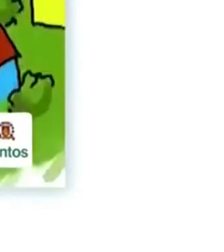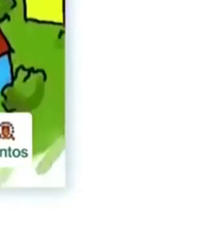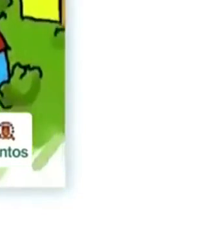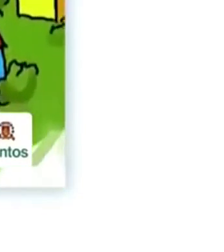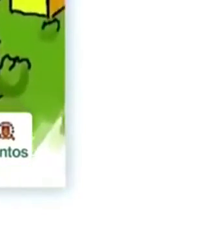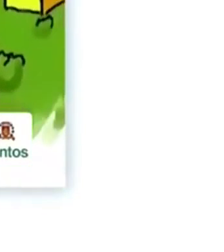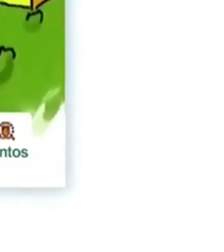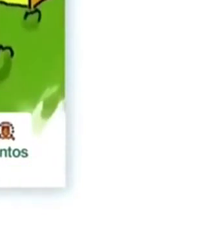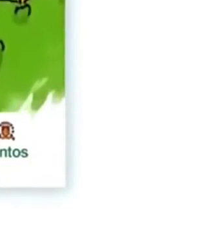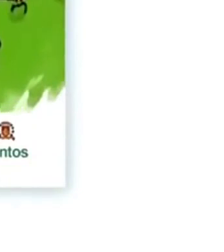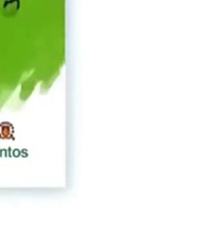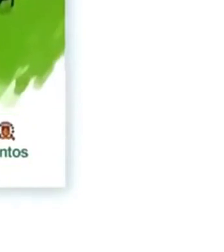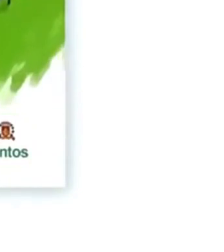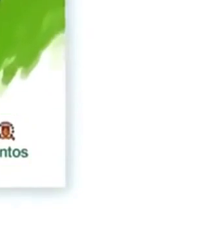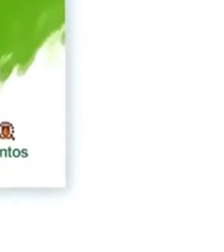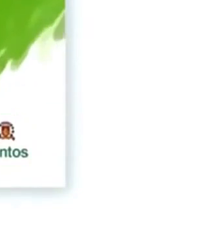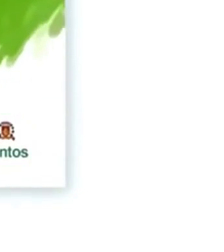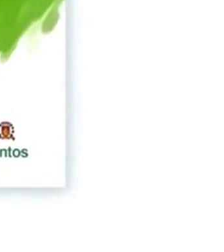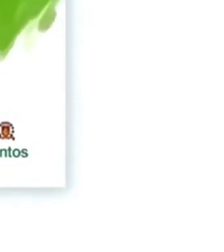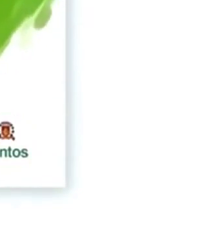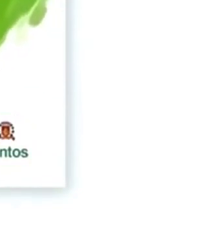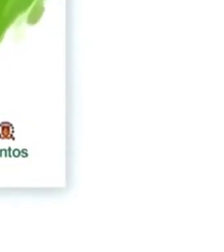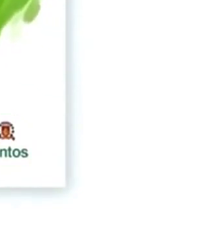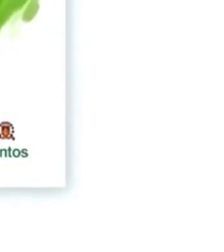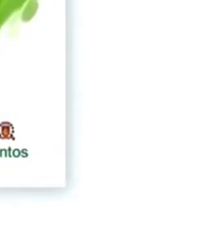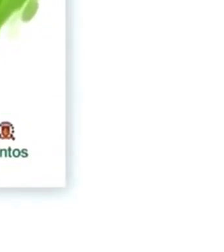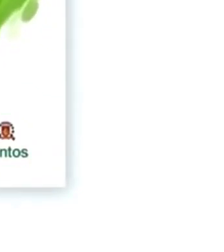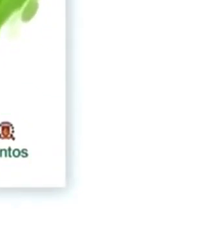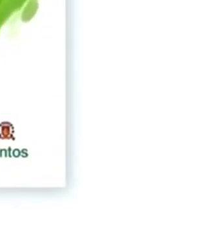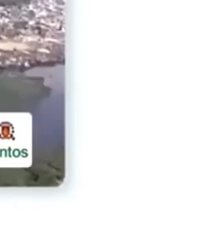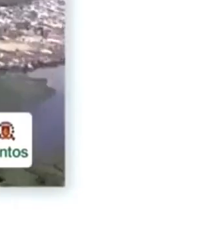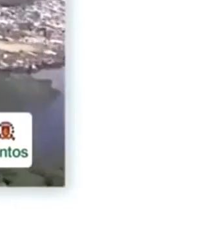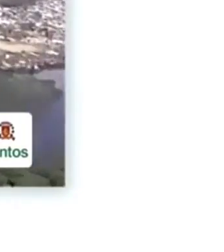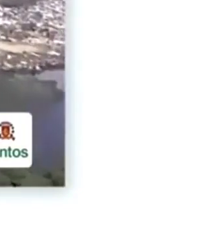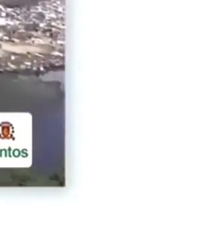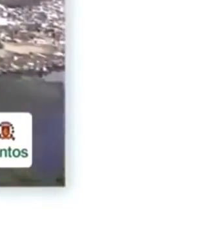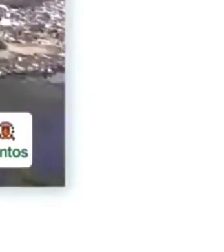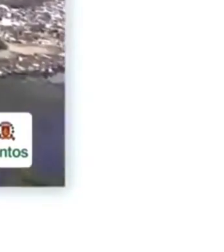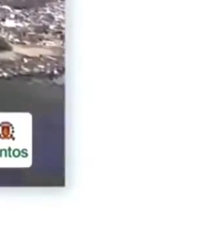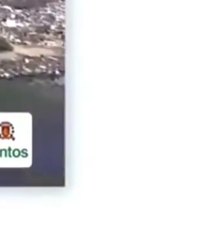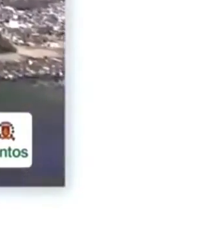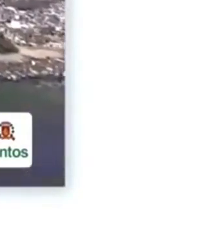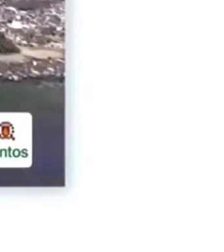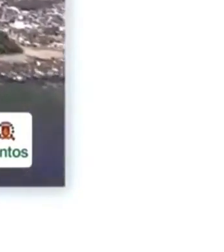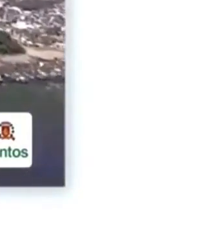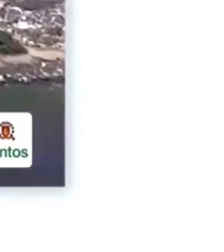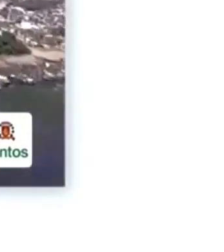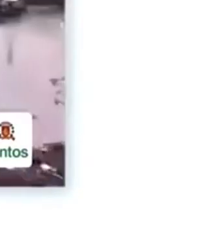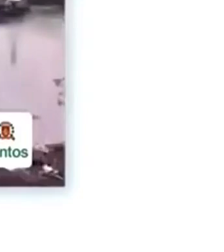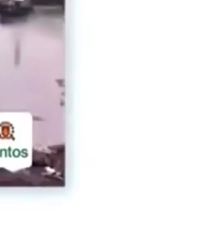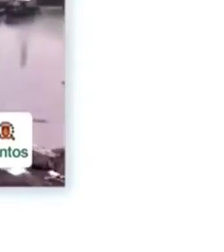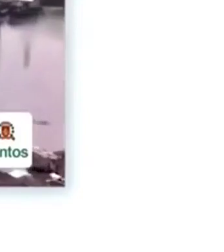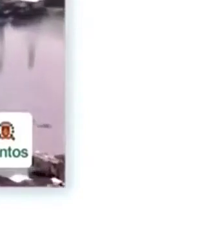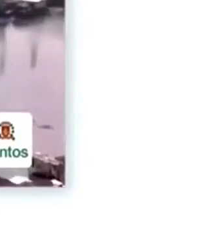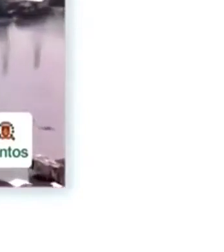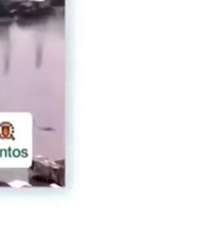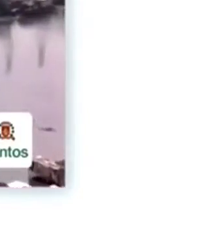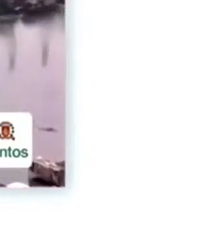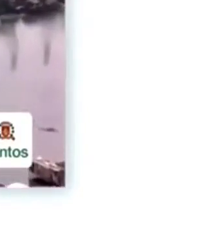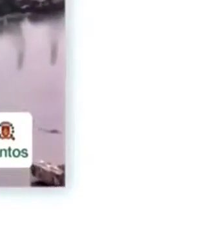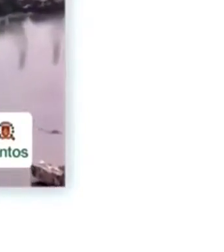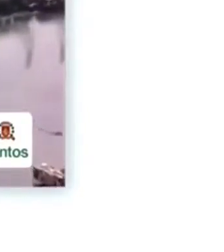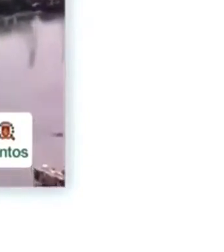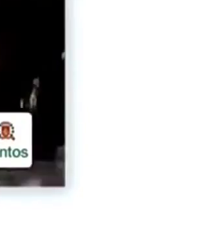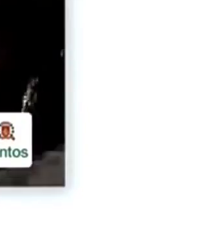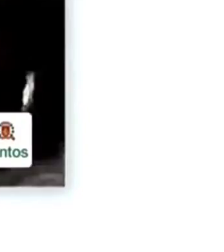O problema piora com as enxurradas que descem os morros. A zona noroeste é a região que mais sofre. Ocupada de